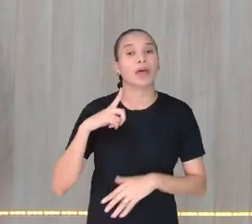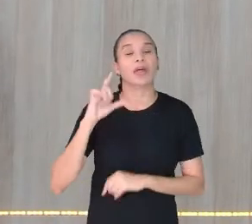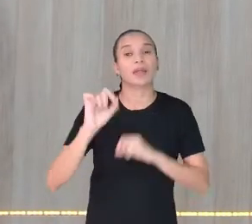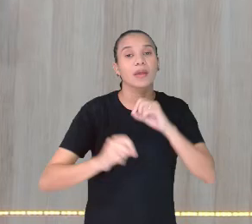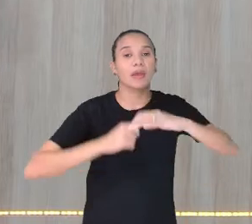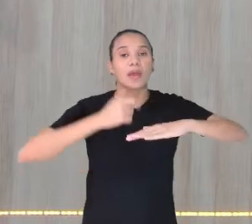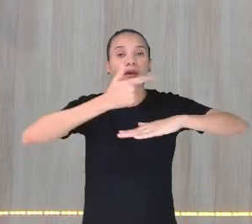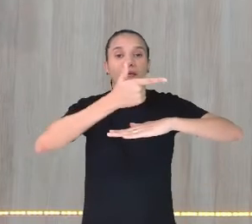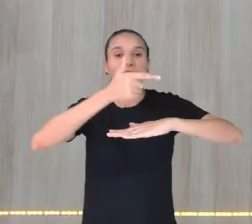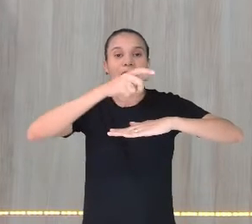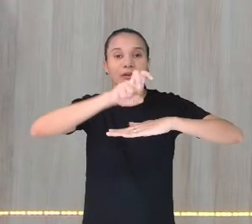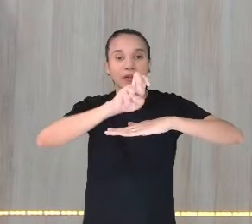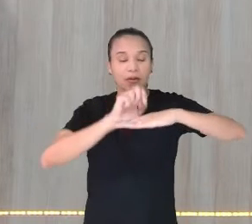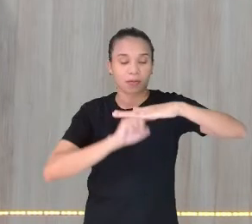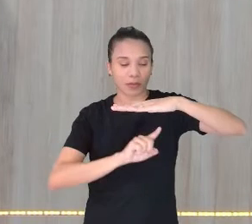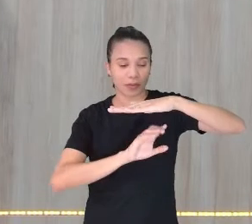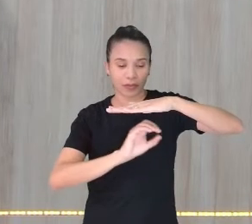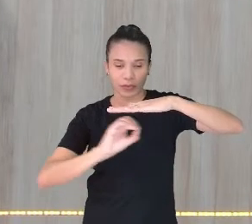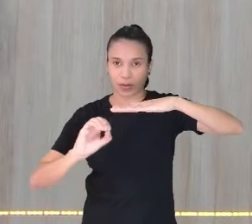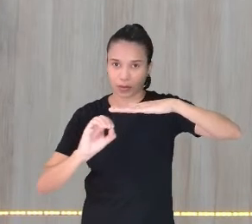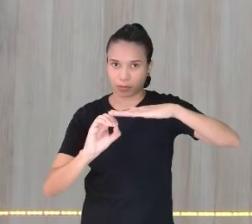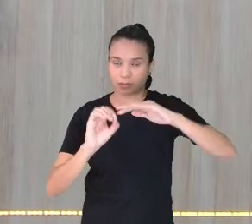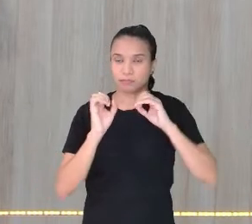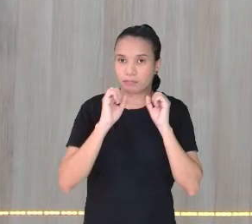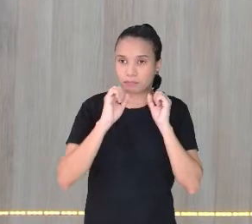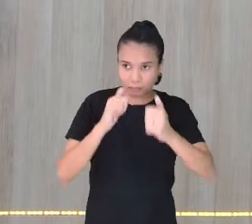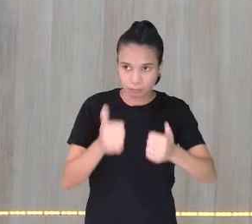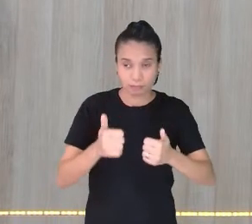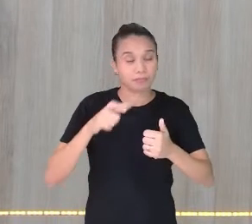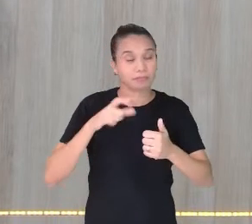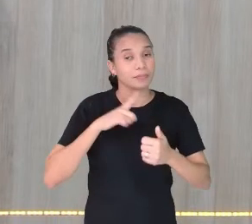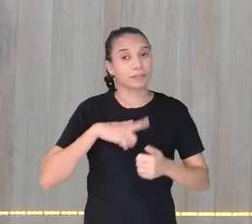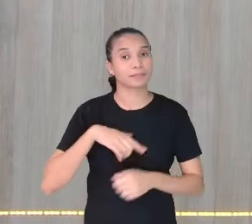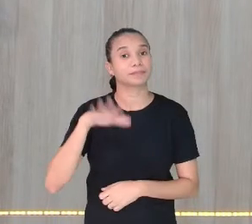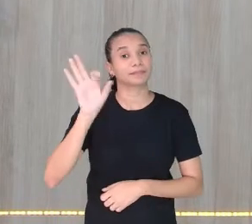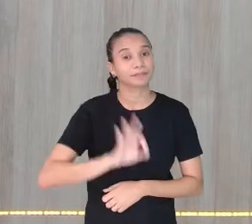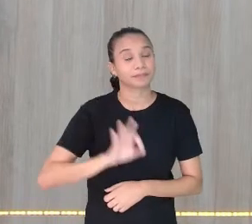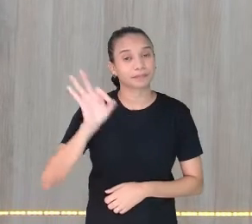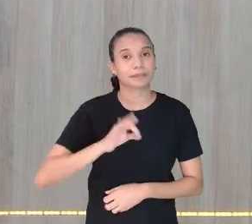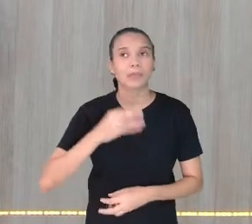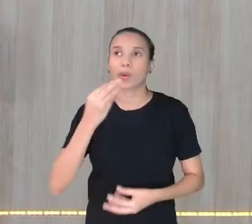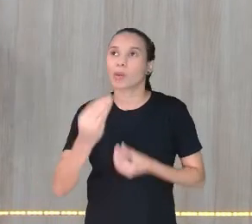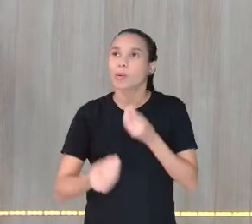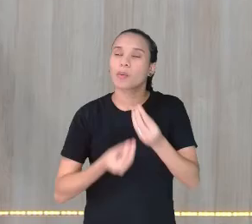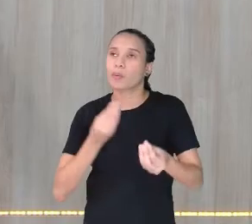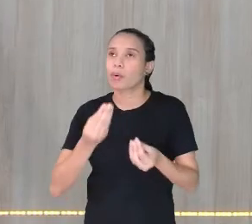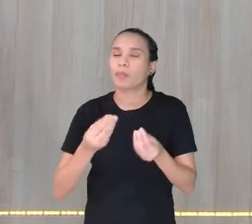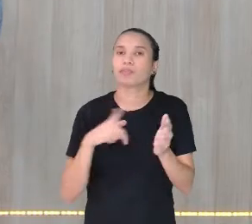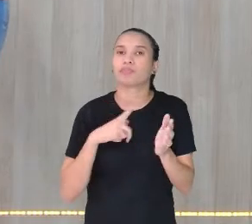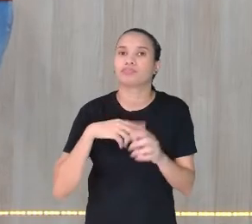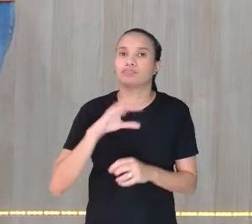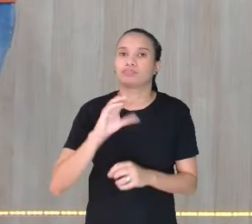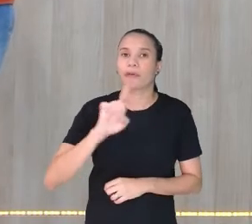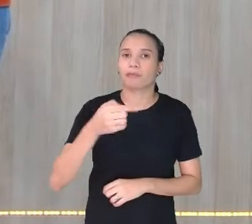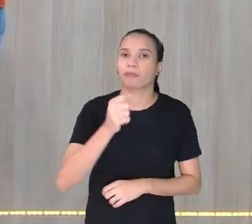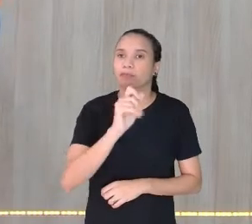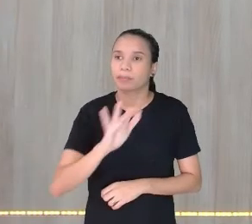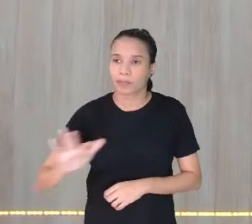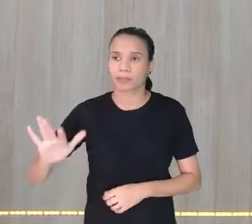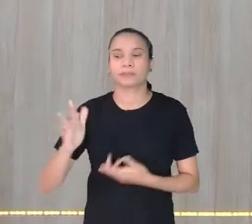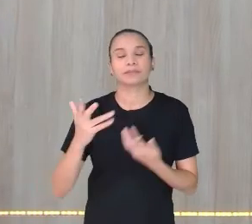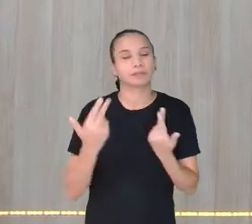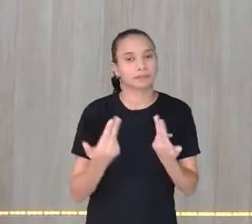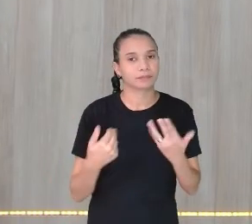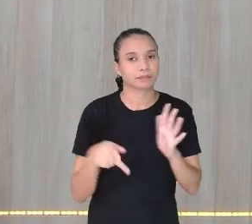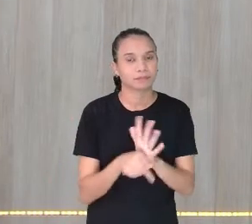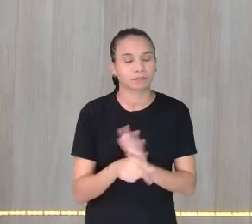25 sobre 100. Beleza? Coloquei em forma de fração. E para eu colocar em forma decimal? Mesma coisa também.